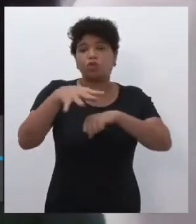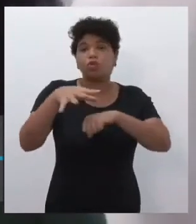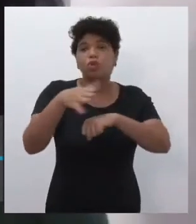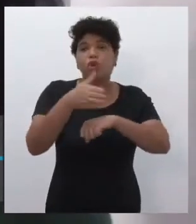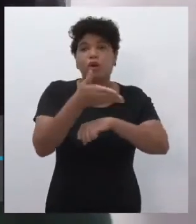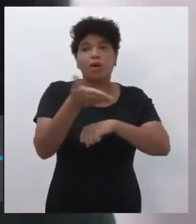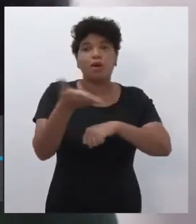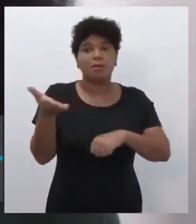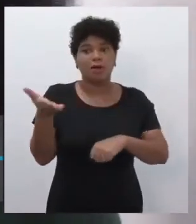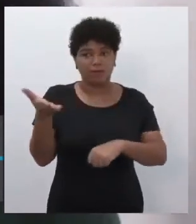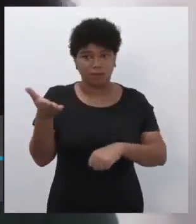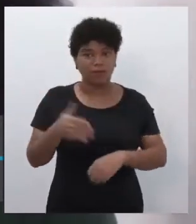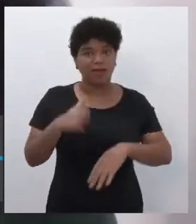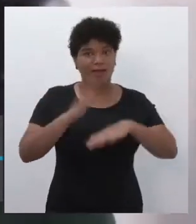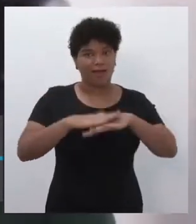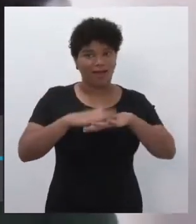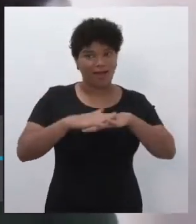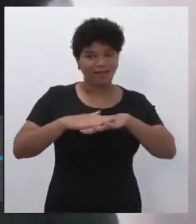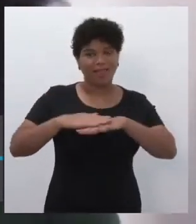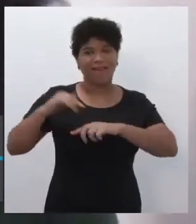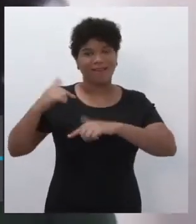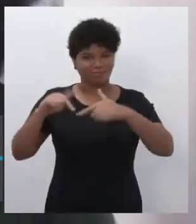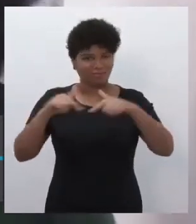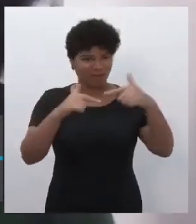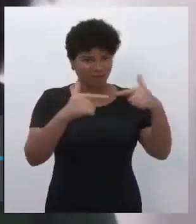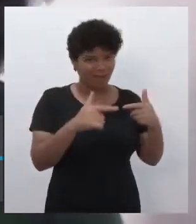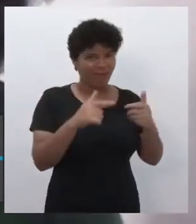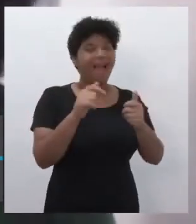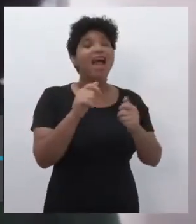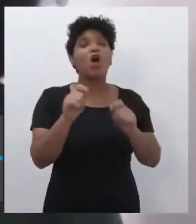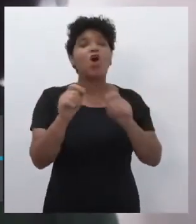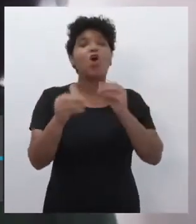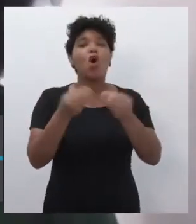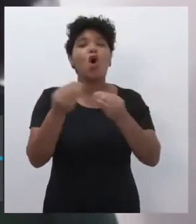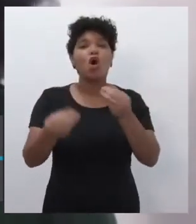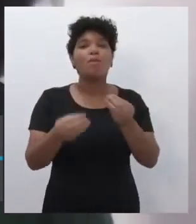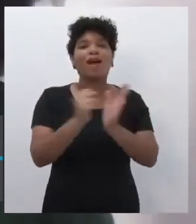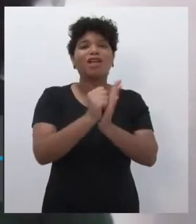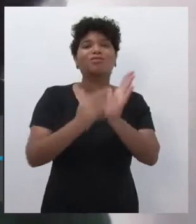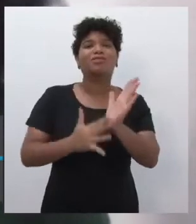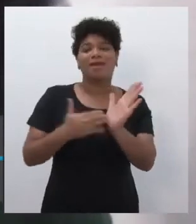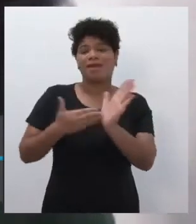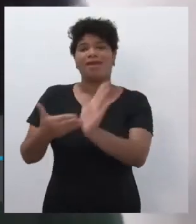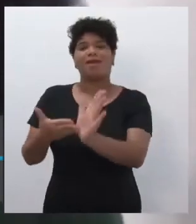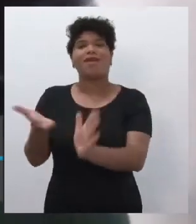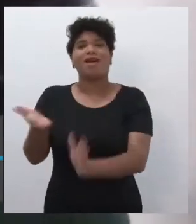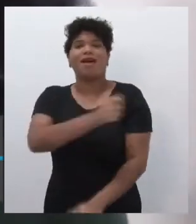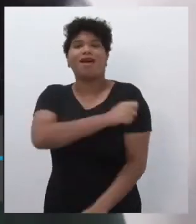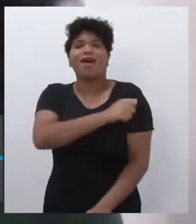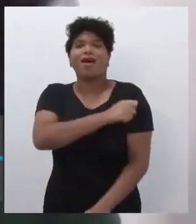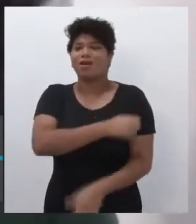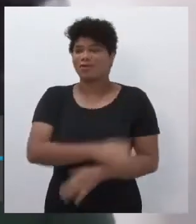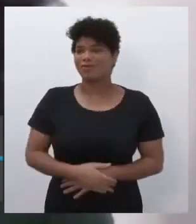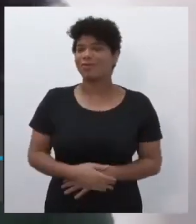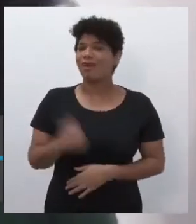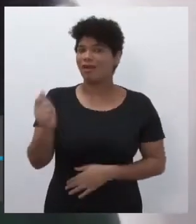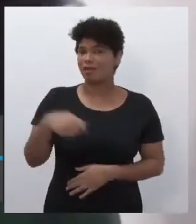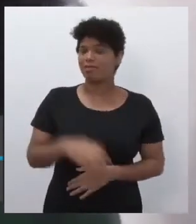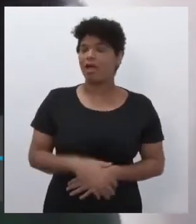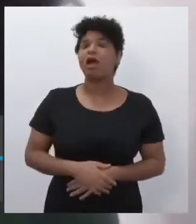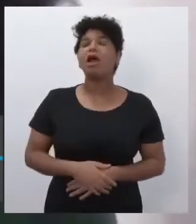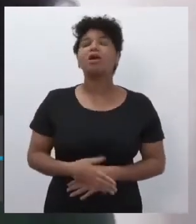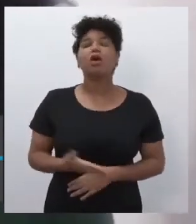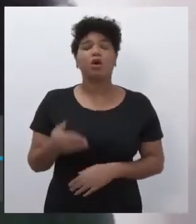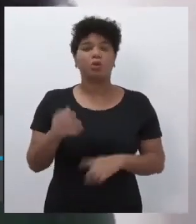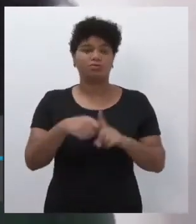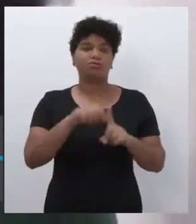sugestões para vocês trabalharem. Então, visando contribuir às ações dessa recuperação de janeiro. Então, o infográfico,